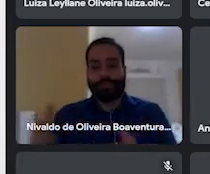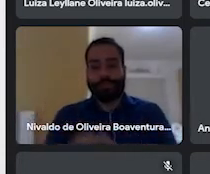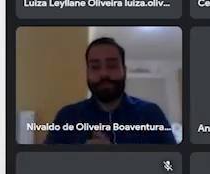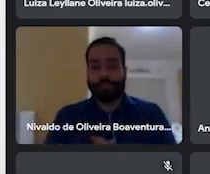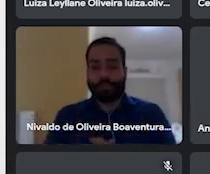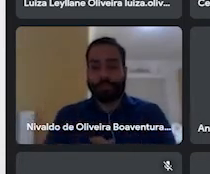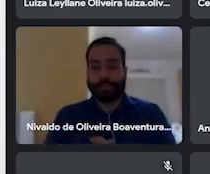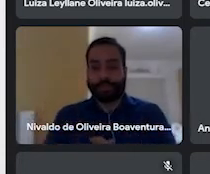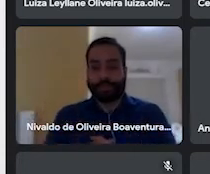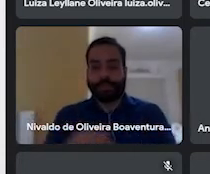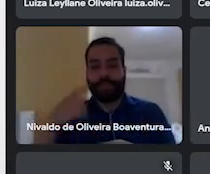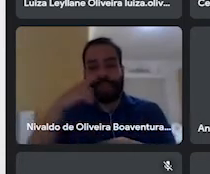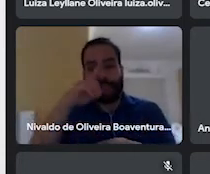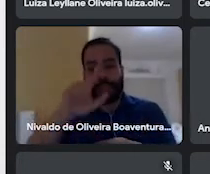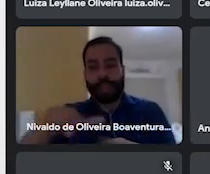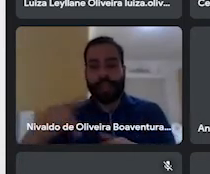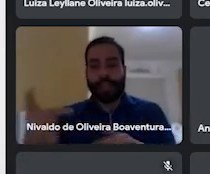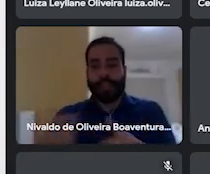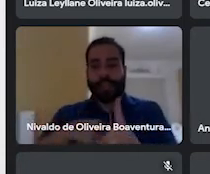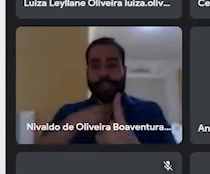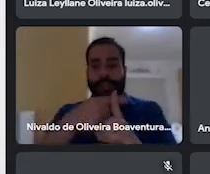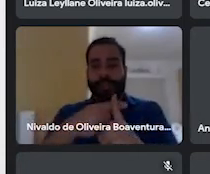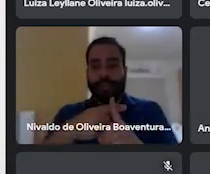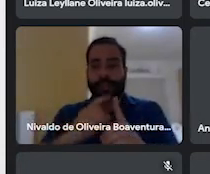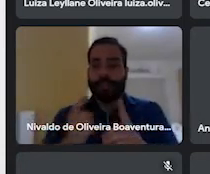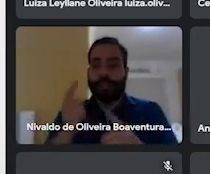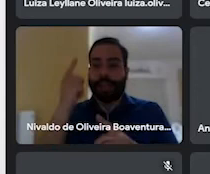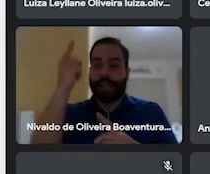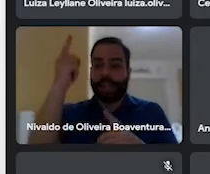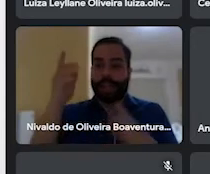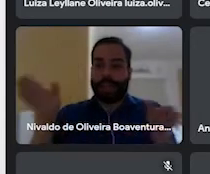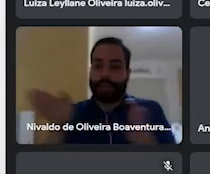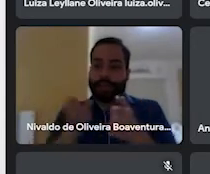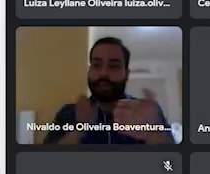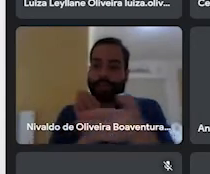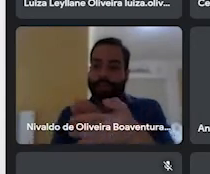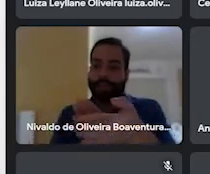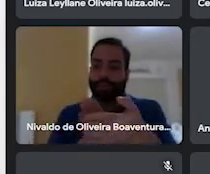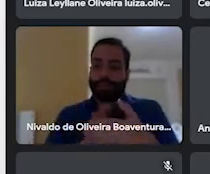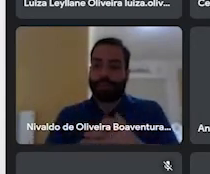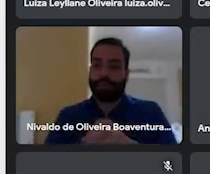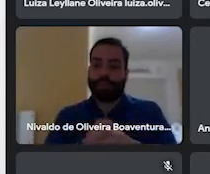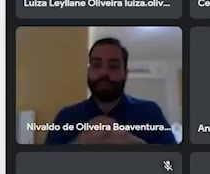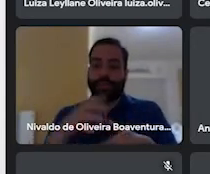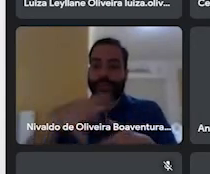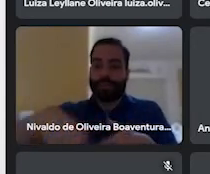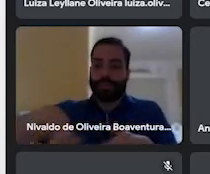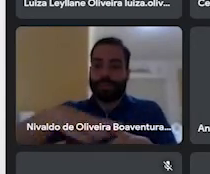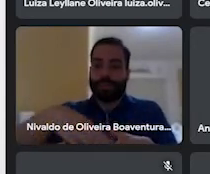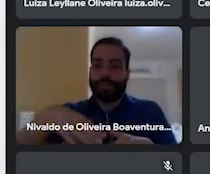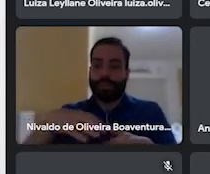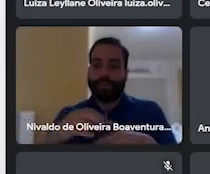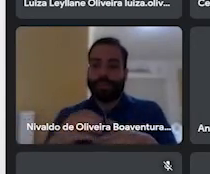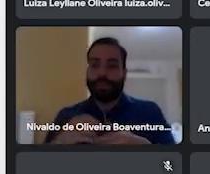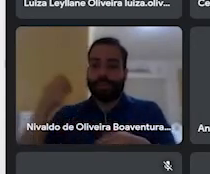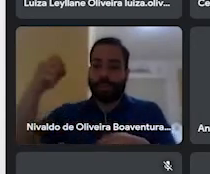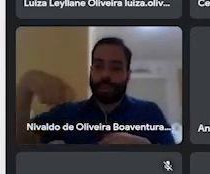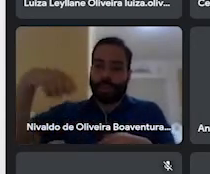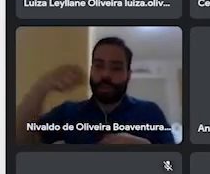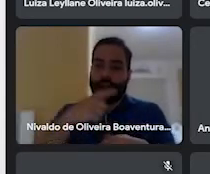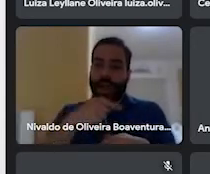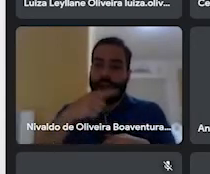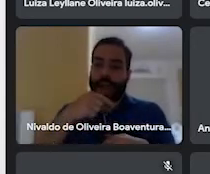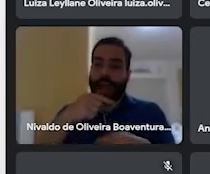Riscos adicionais, altura, ambiente confinado, áreas classificadas, umidade, condições atmosféricas,